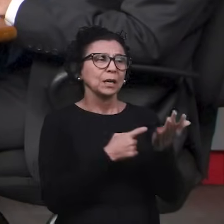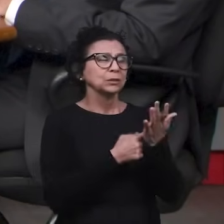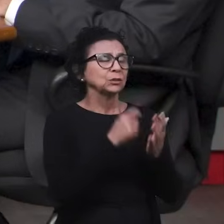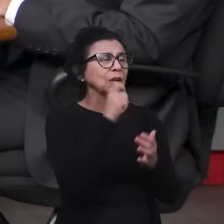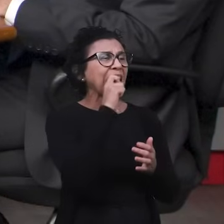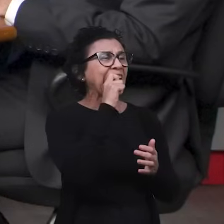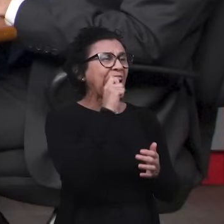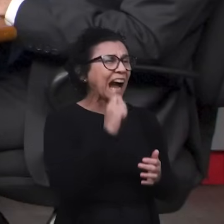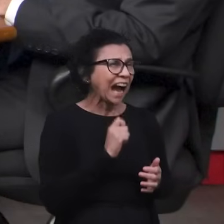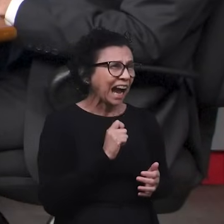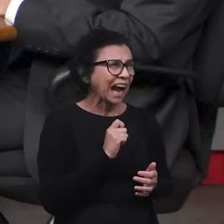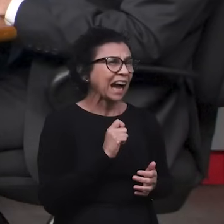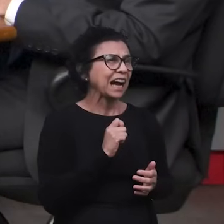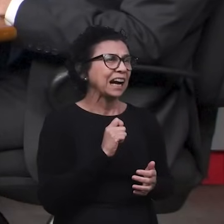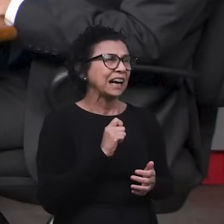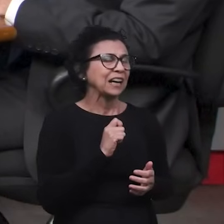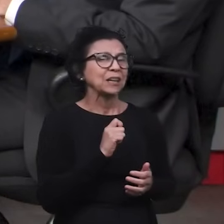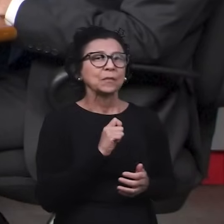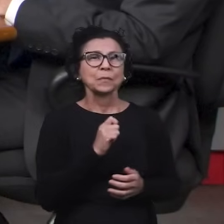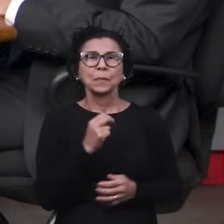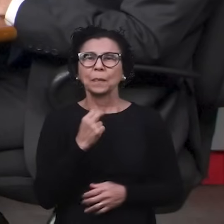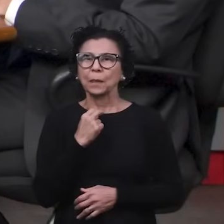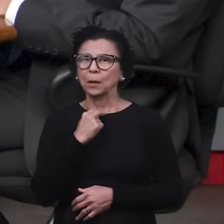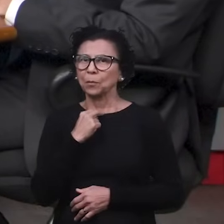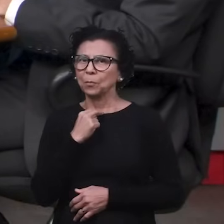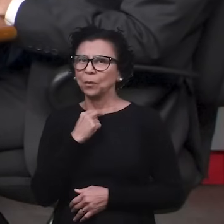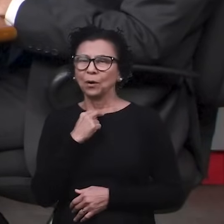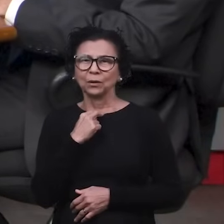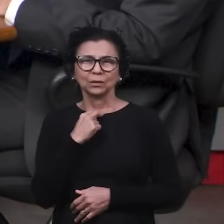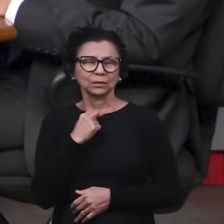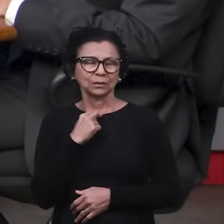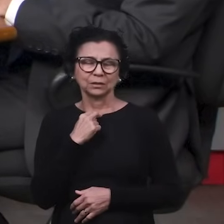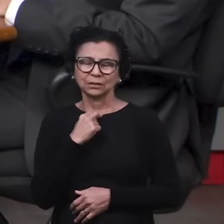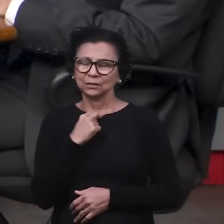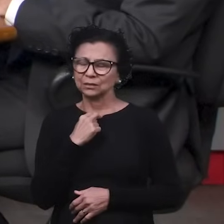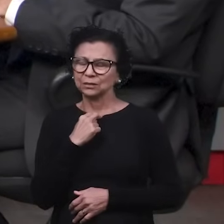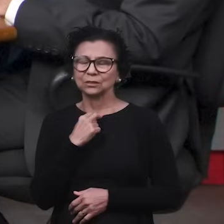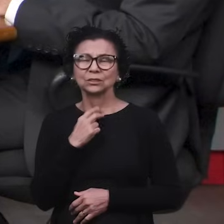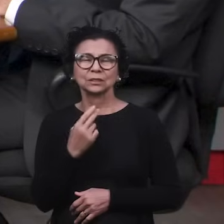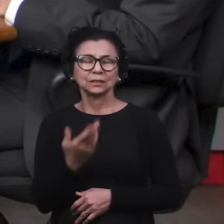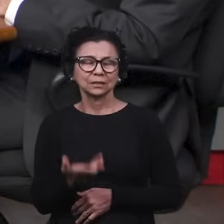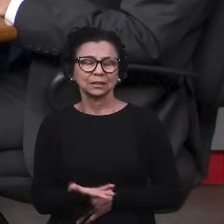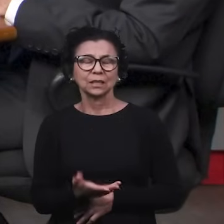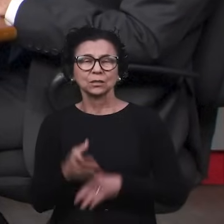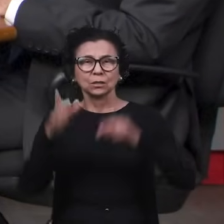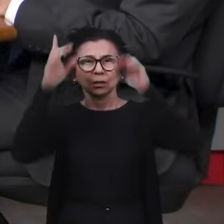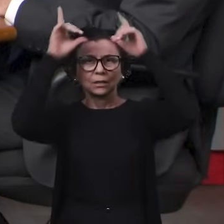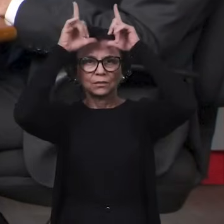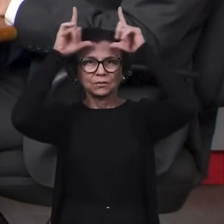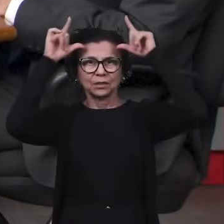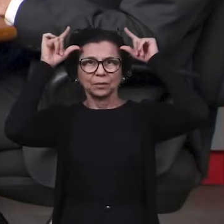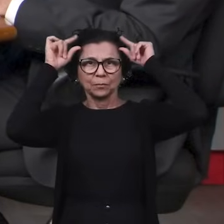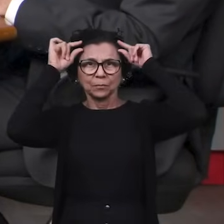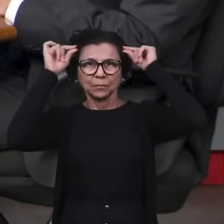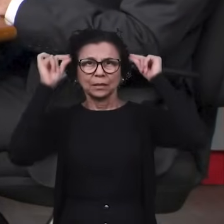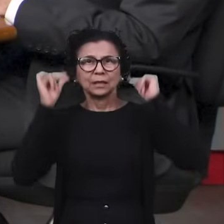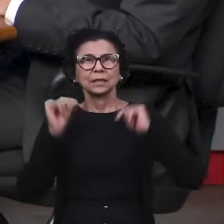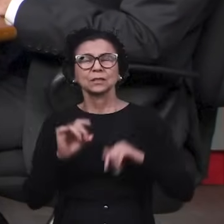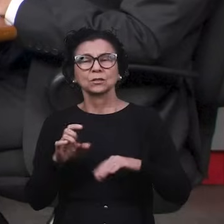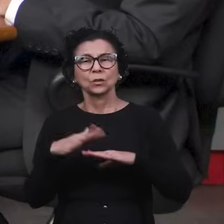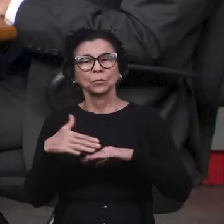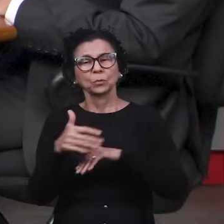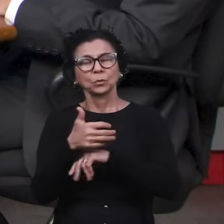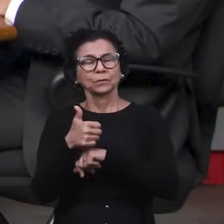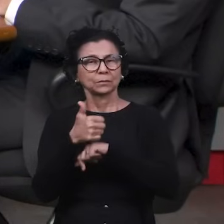Porque isso é uma ação não é de professora, é de enfermeira, de médica, de dentista, né? E tem de estar em um